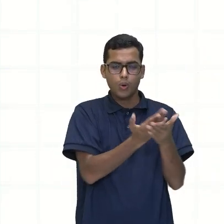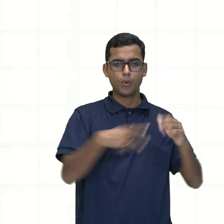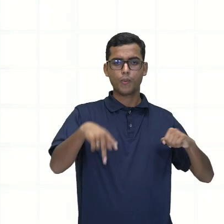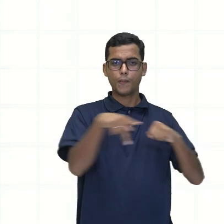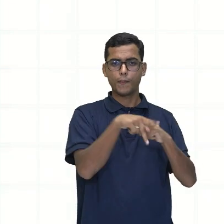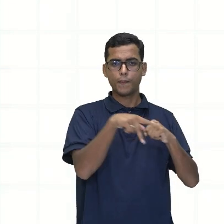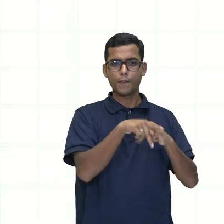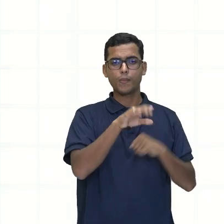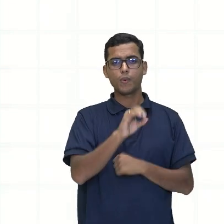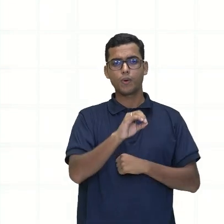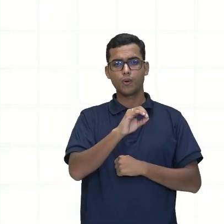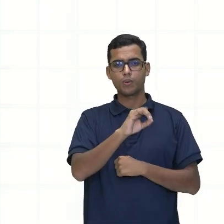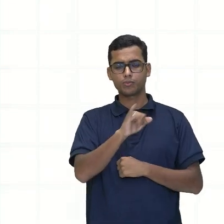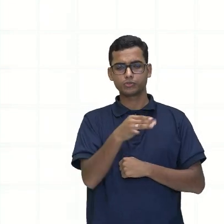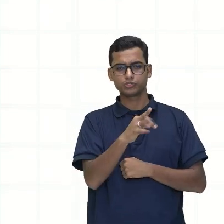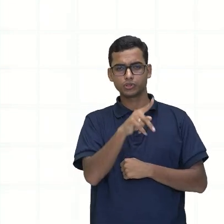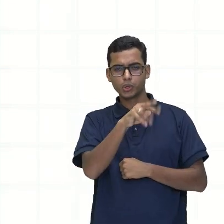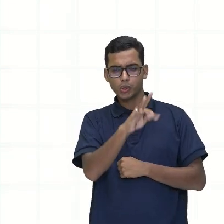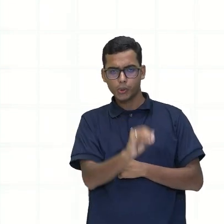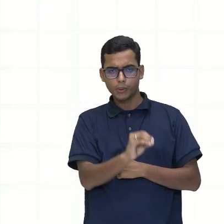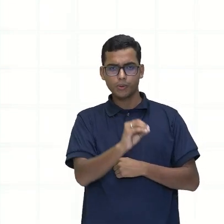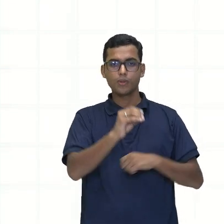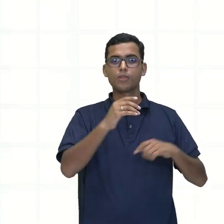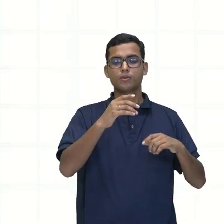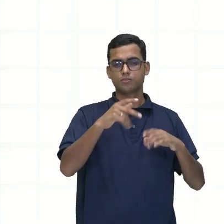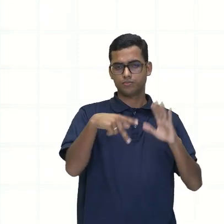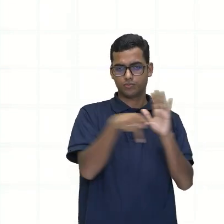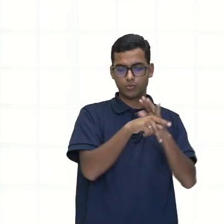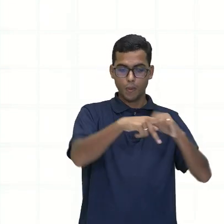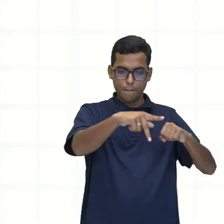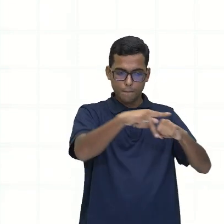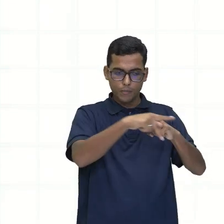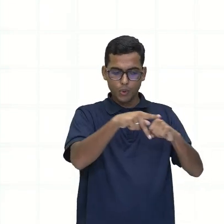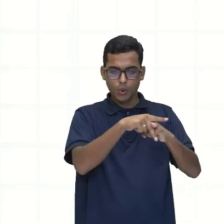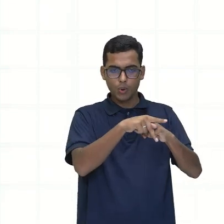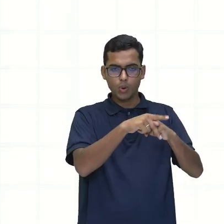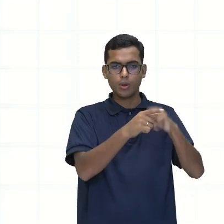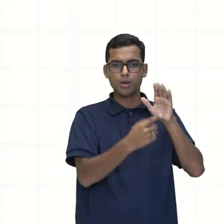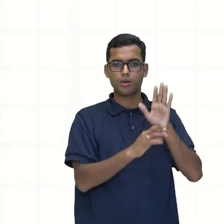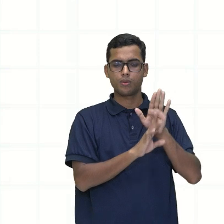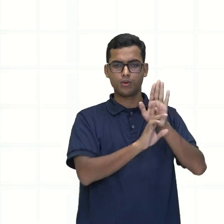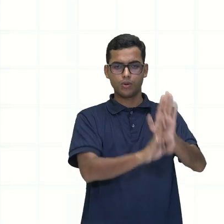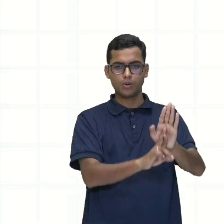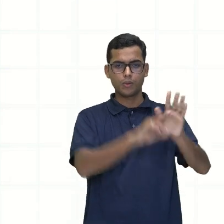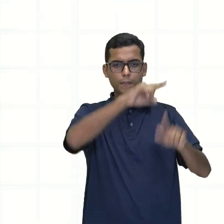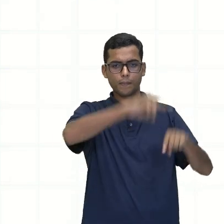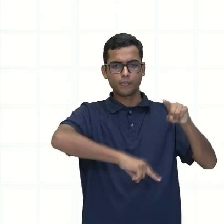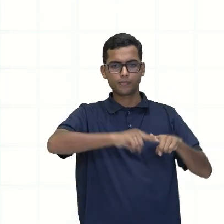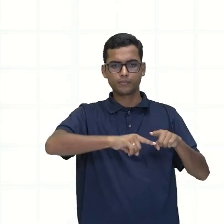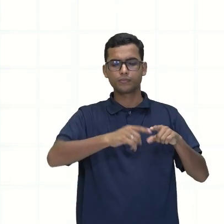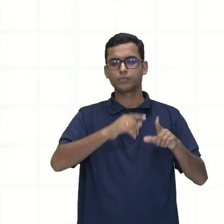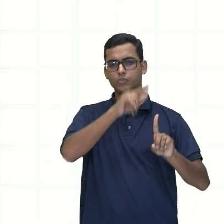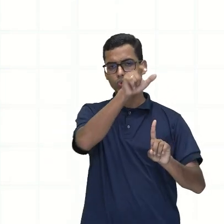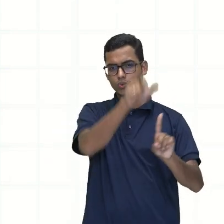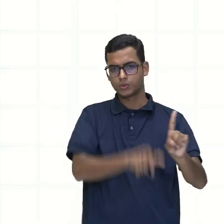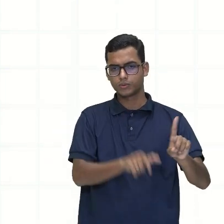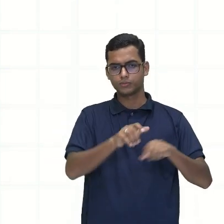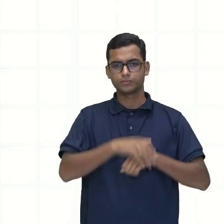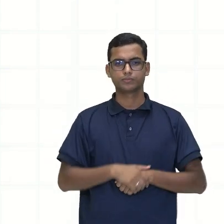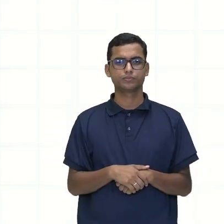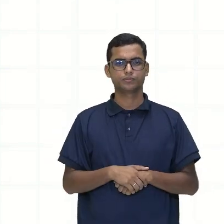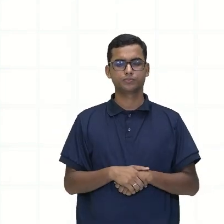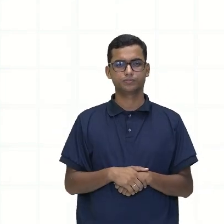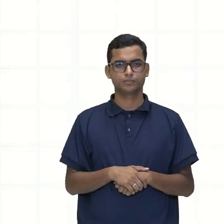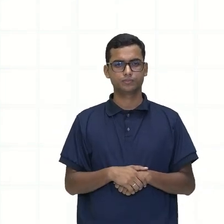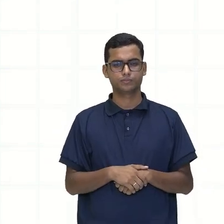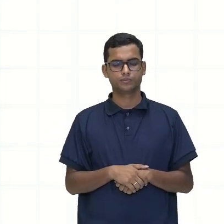pronouns, ok? São os pronomes com função de sujeito. Então, para cada pronome com função de sujeito, nós temos um objeto